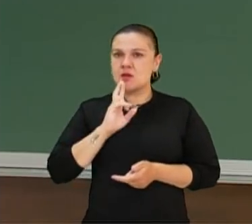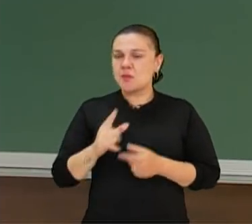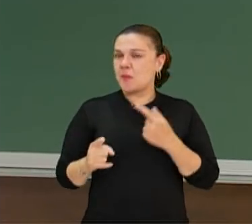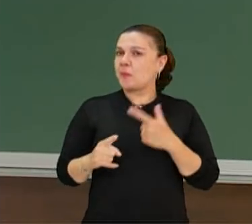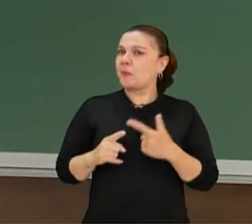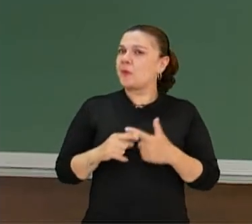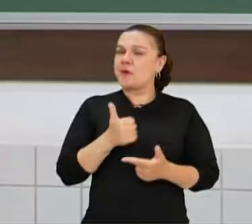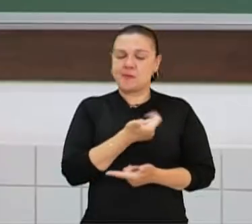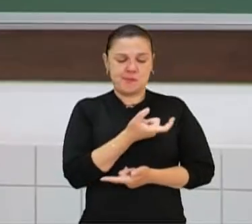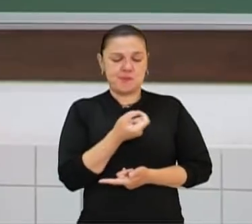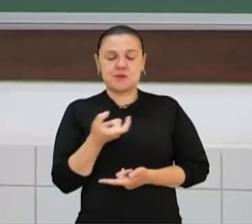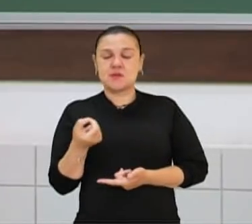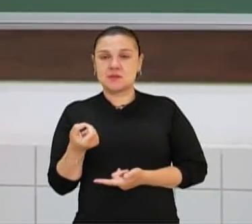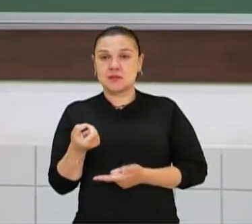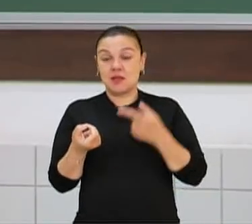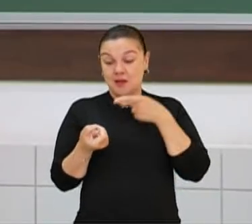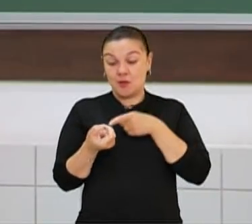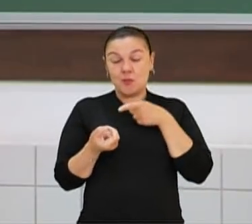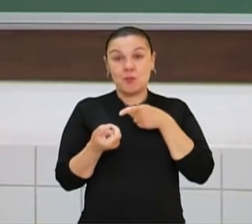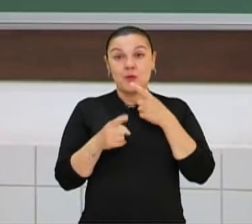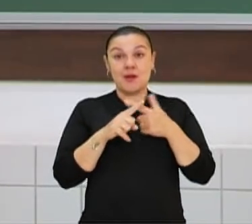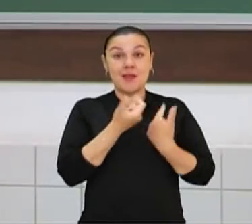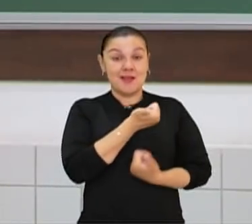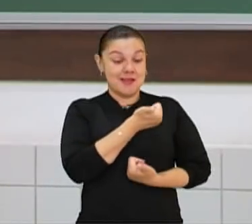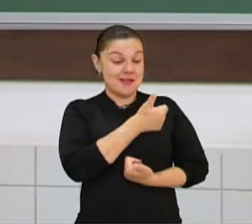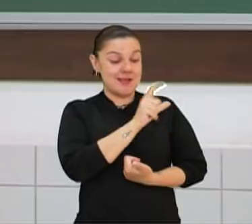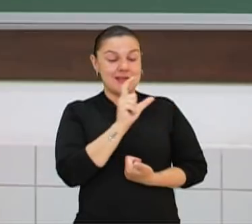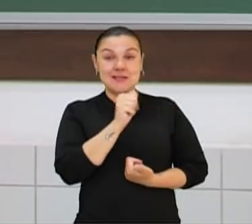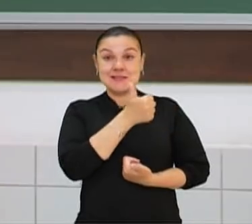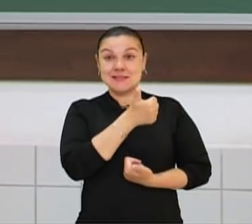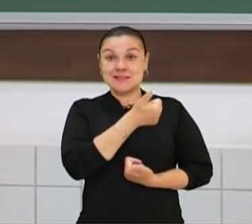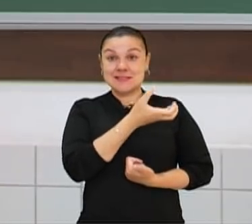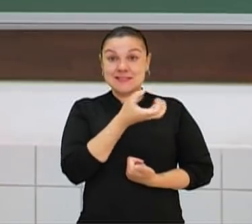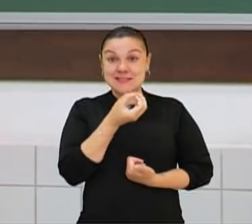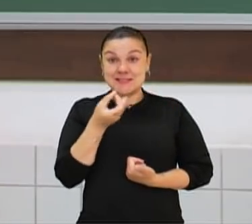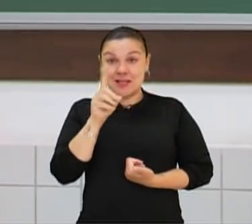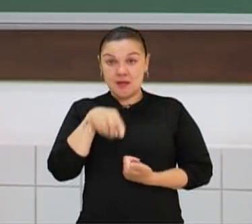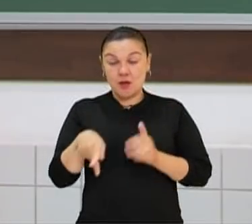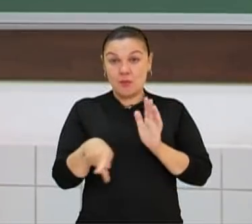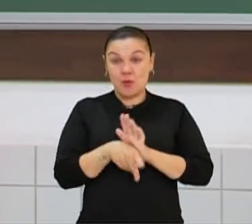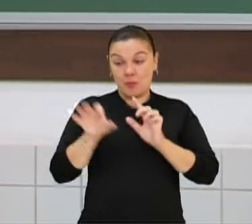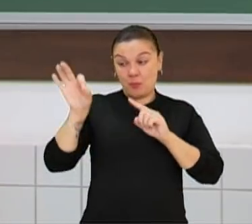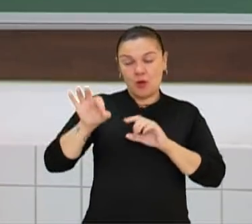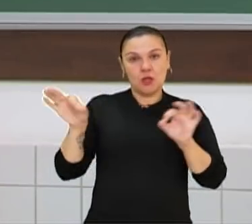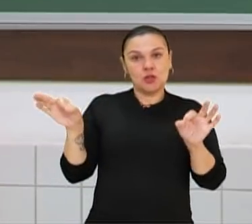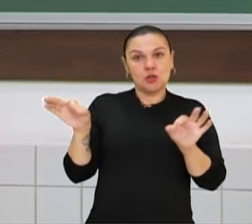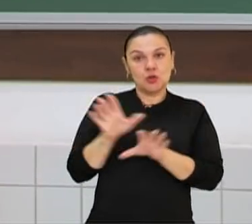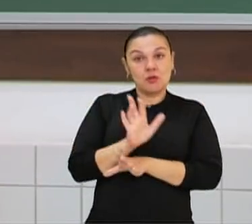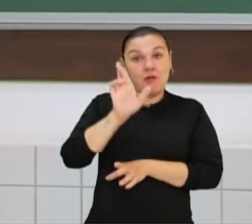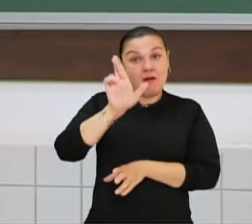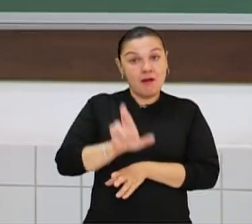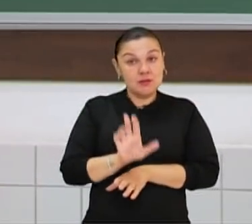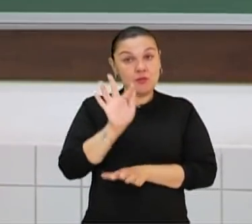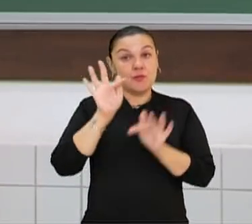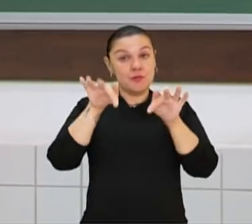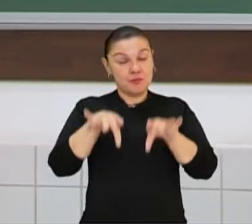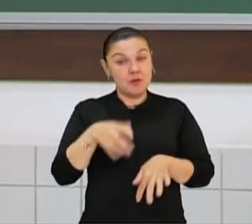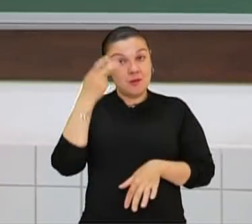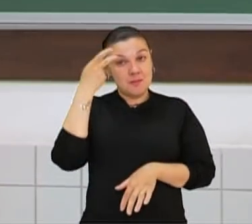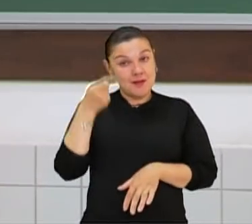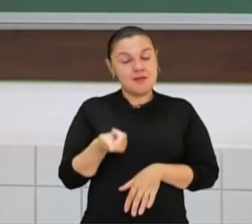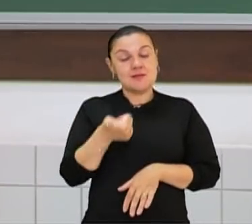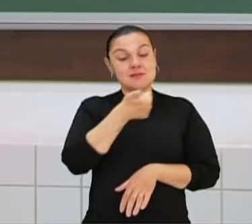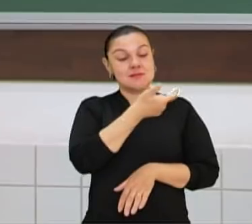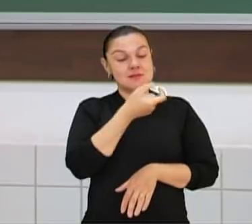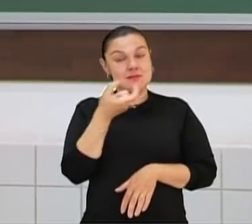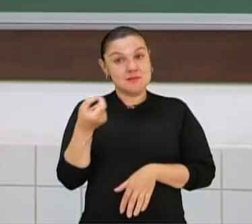por 100? Porque 100 é a nossa porcentagem, é a nossa razão para 100,